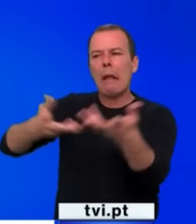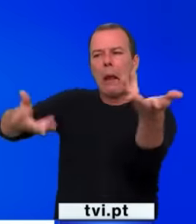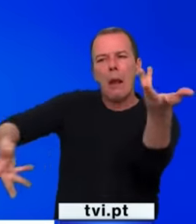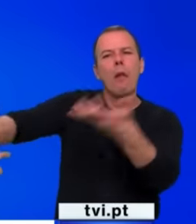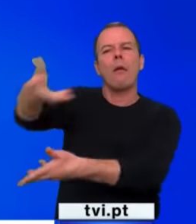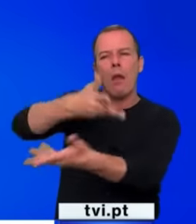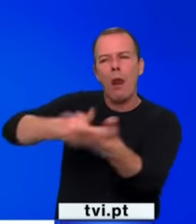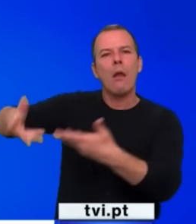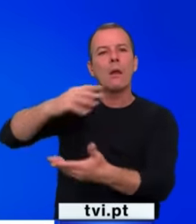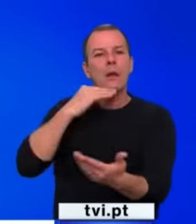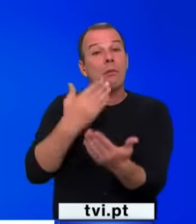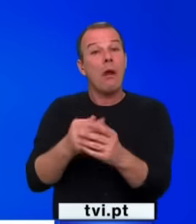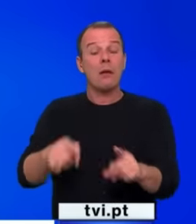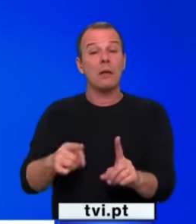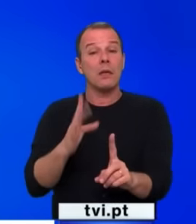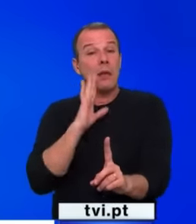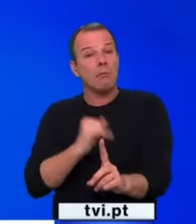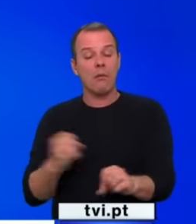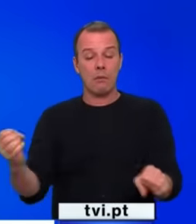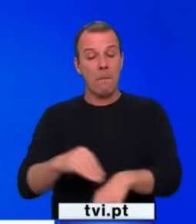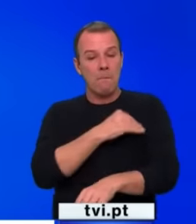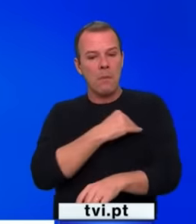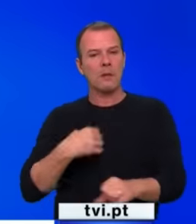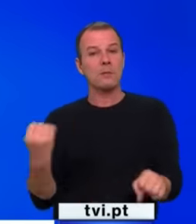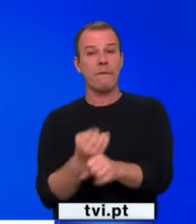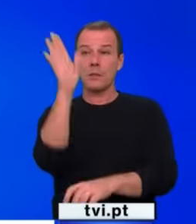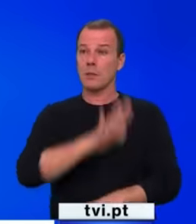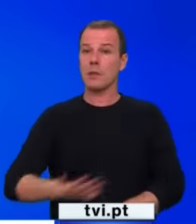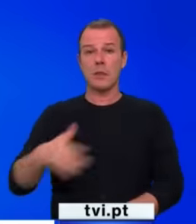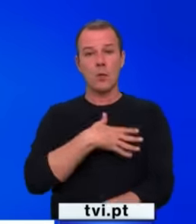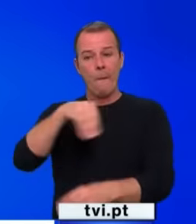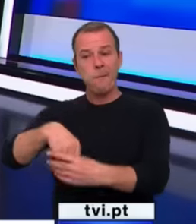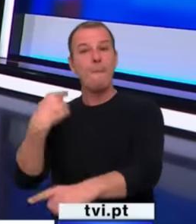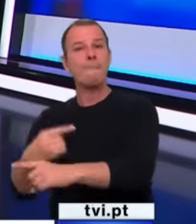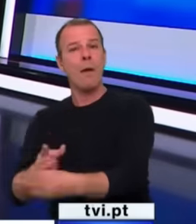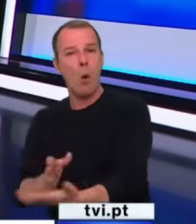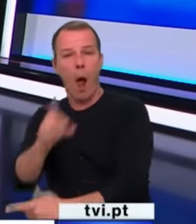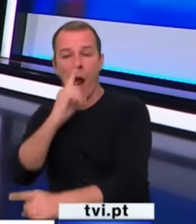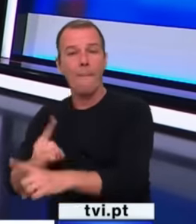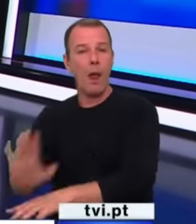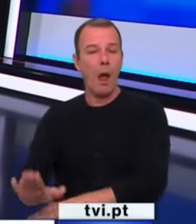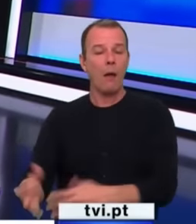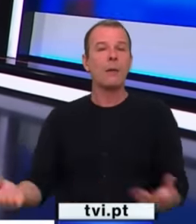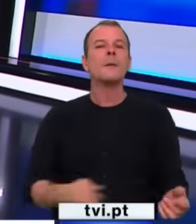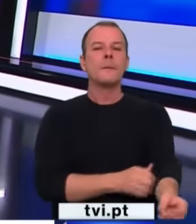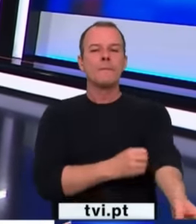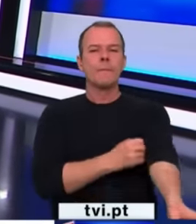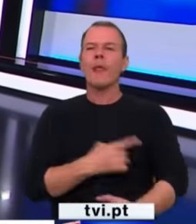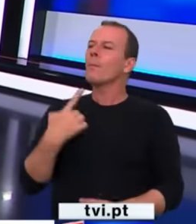nos possam garantir que nós temos médicos no Serviço Nacional de Saúde a servir a nossa população. André Ventura, faz sentido esta obrigatoriedade dos médicos